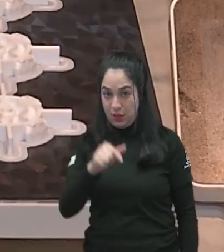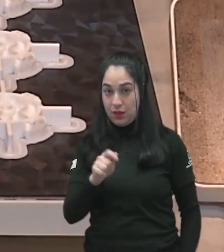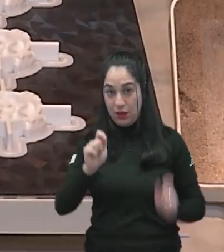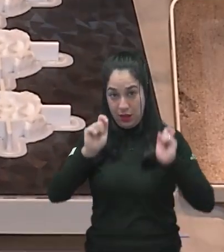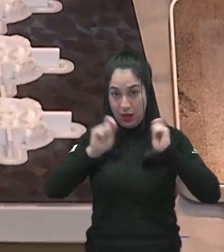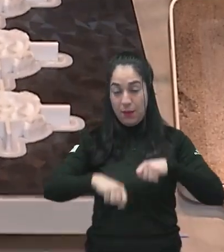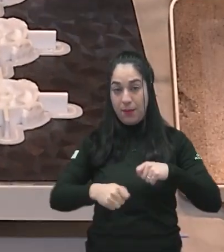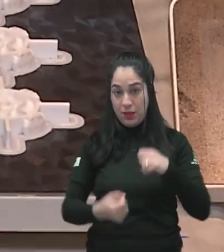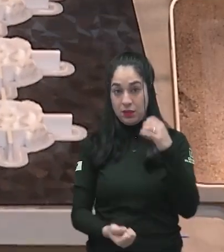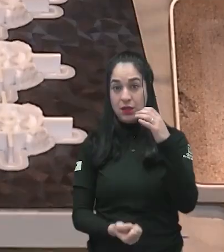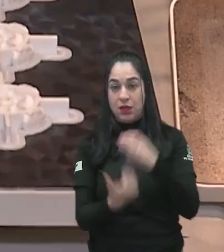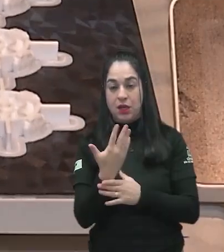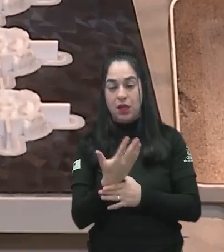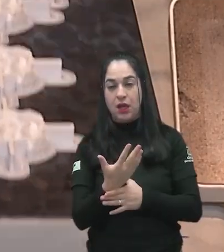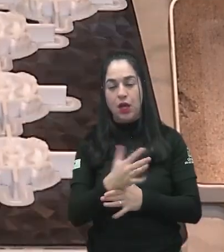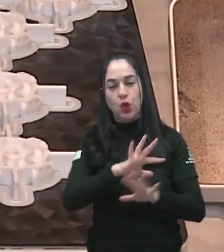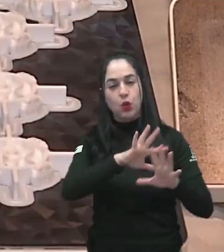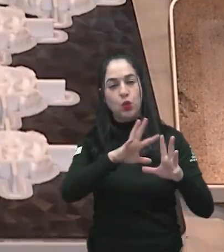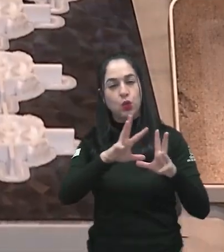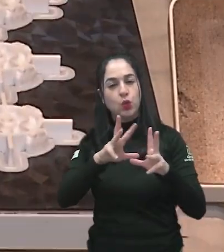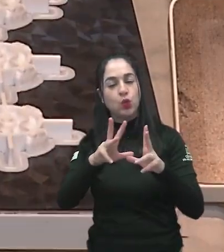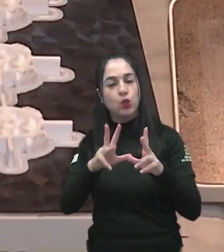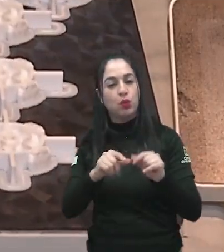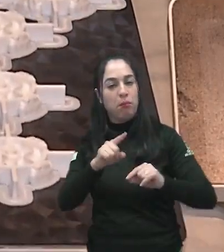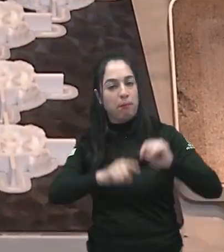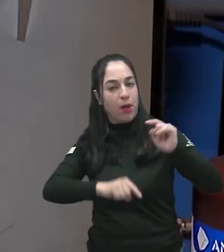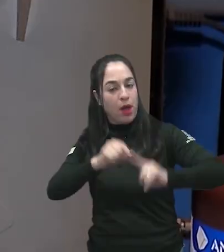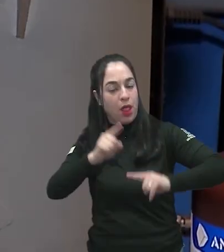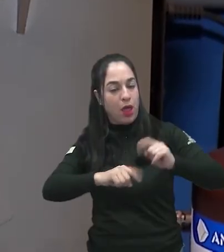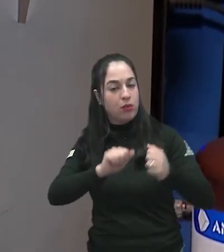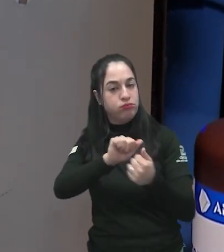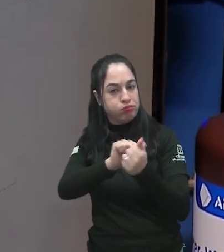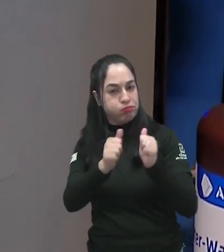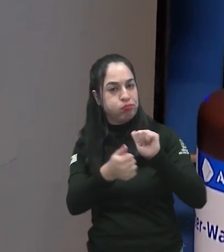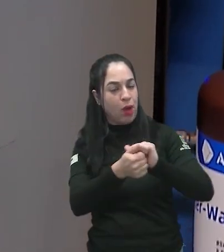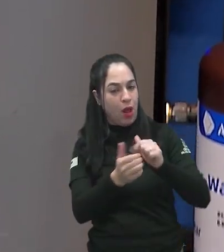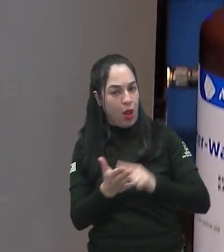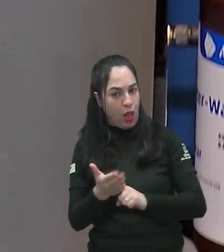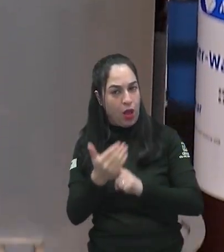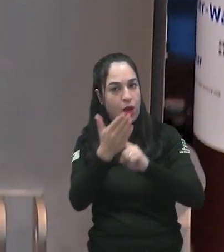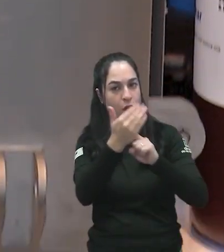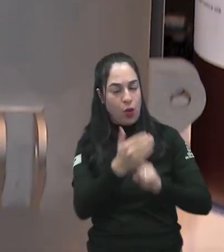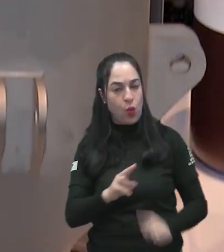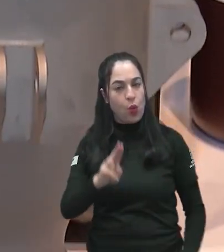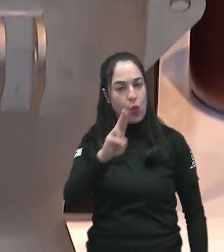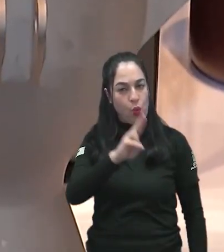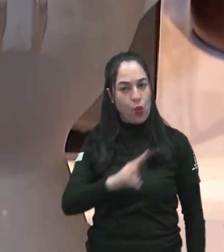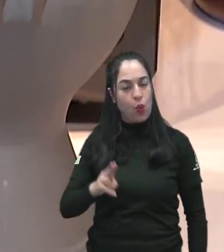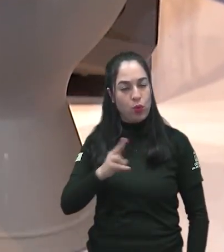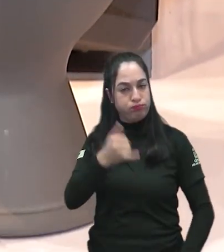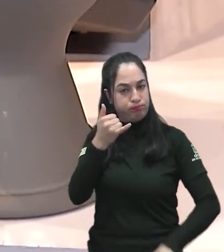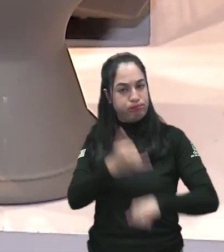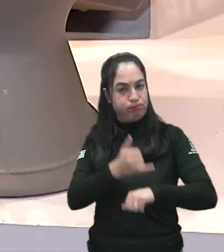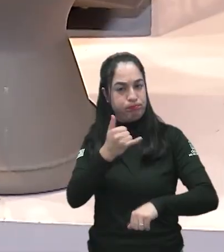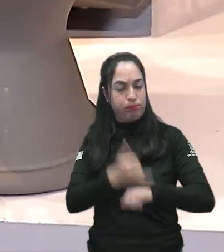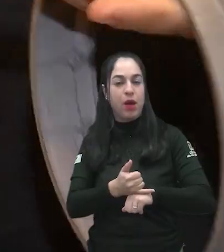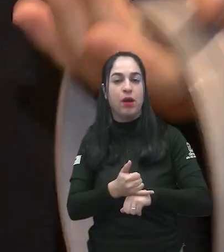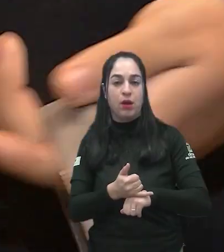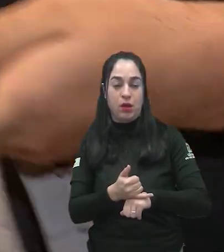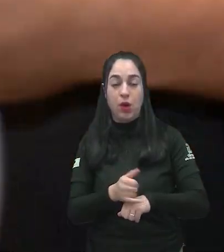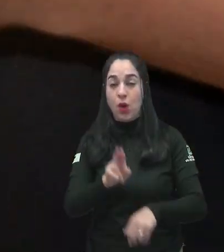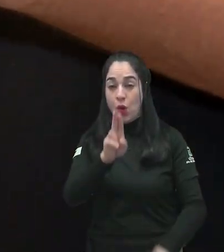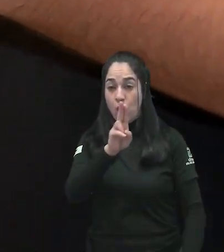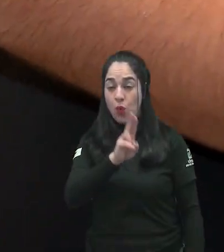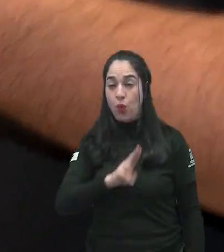tecnologia aplicada aqui é capaz de produzir peças sob medida e com um diferencial, a impressão em aço inoxidável.